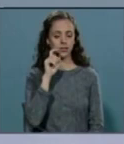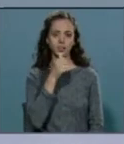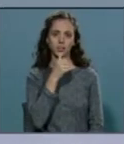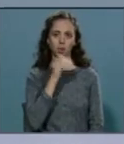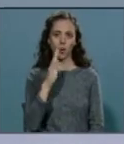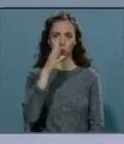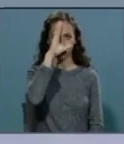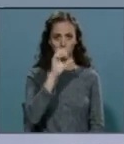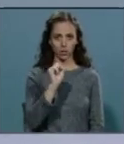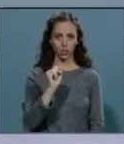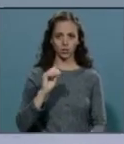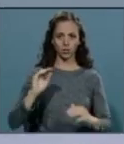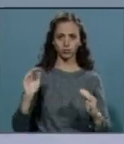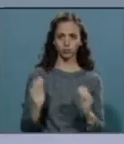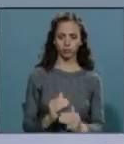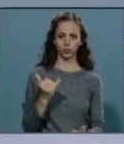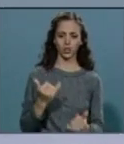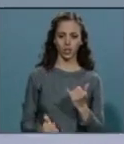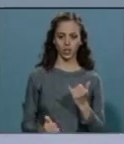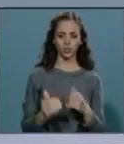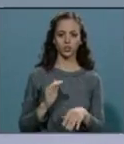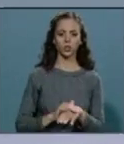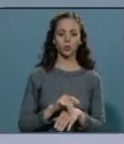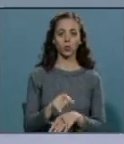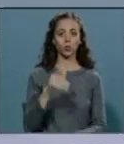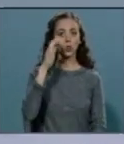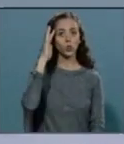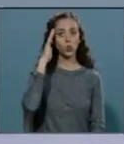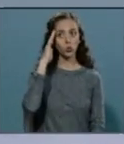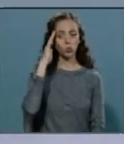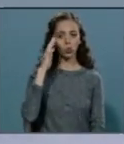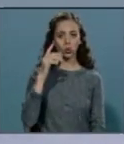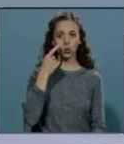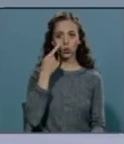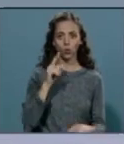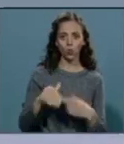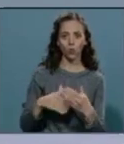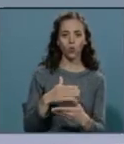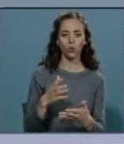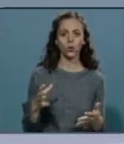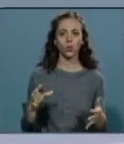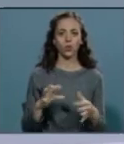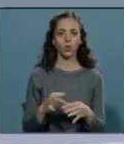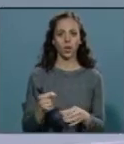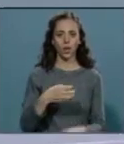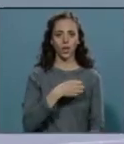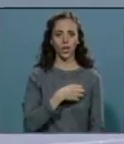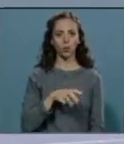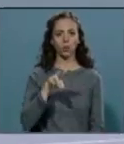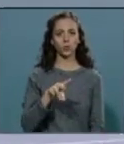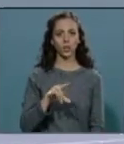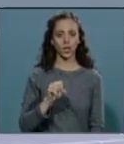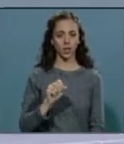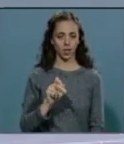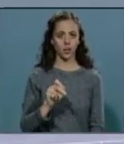primeiro-ministro foi reduzir ao máximo os riscos é importante o número de deslocações que envolver as as as equipas da 2ª